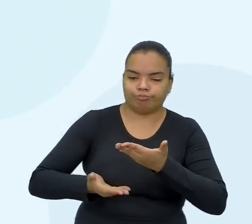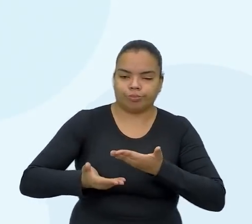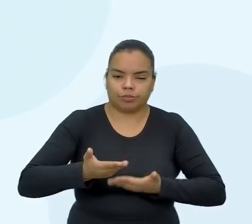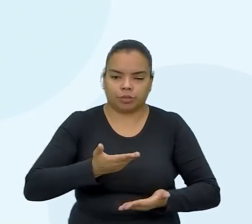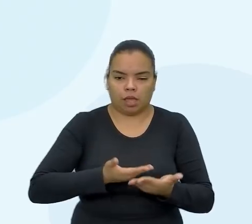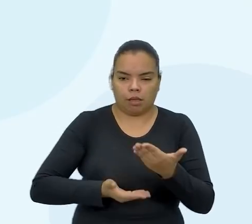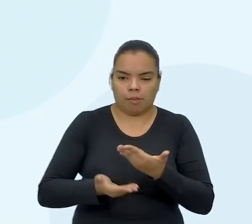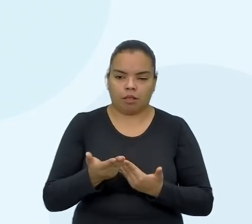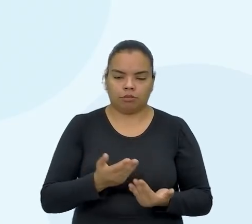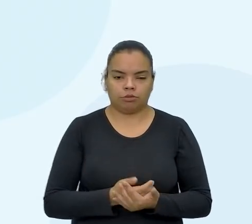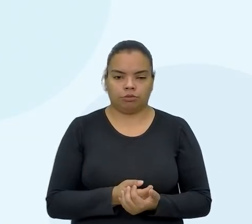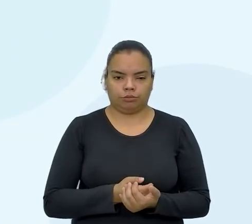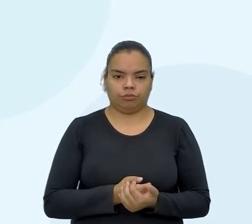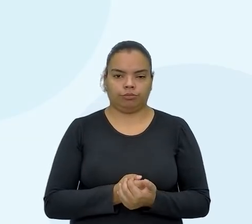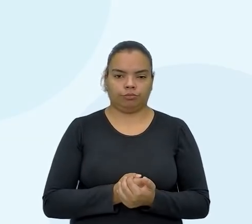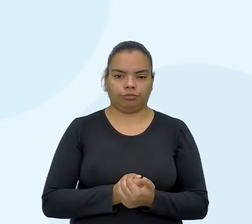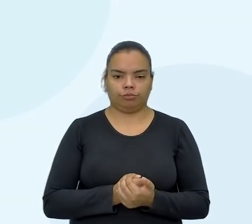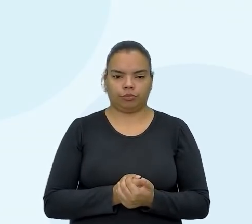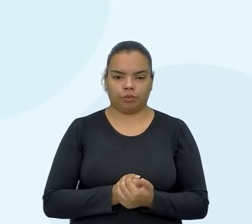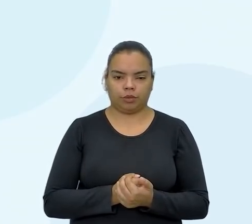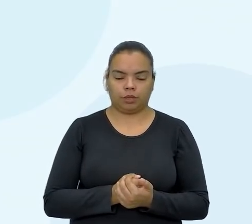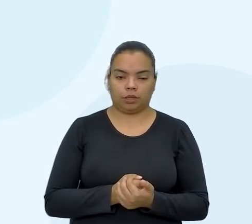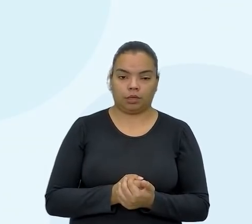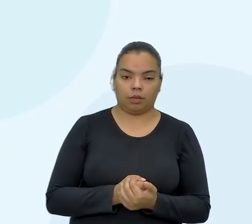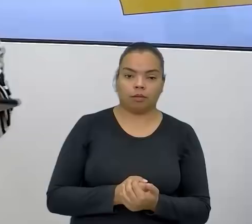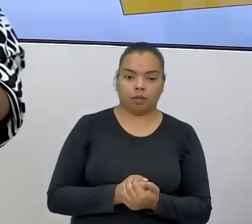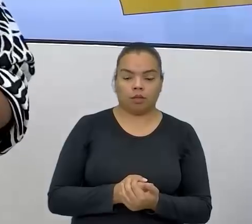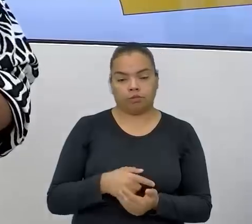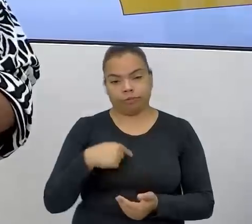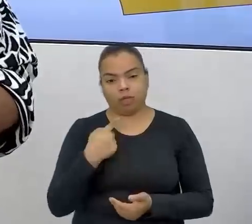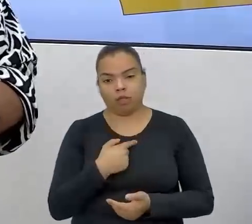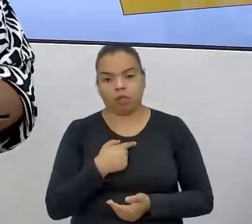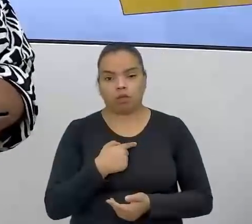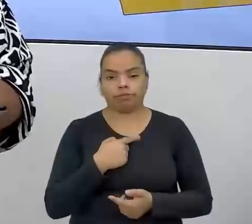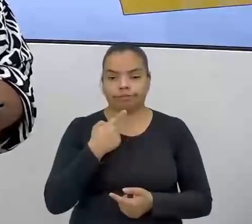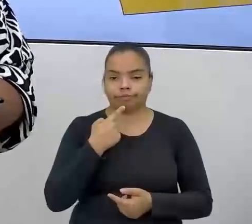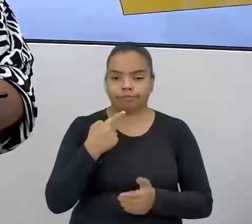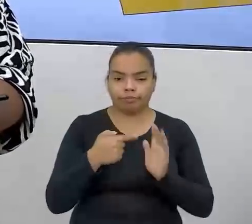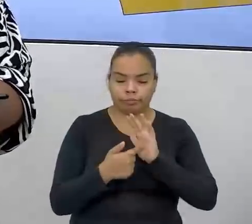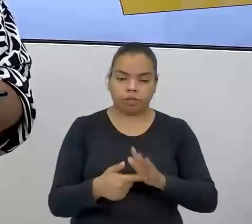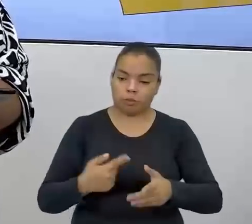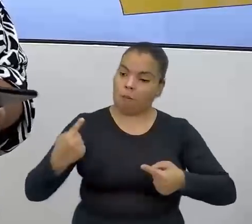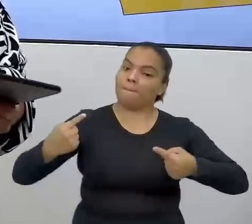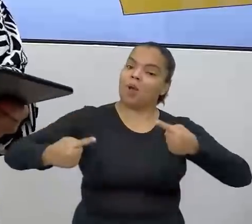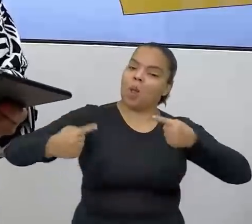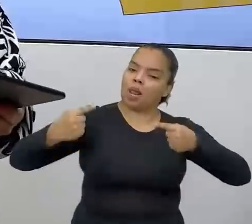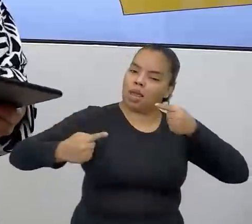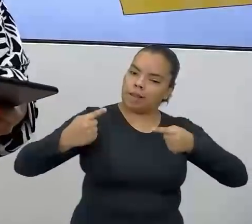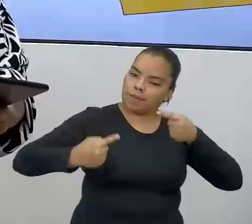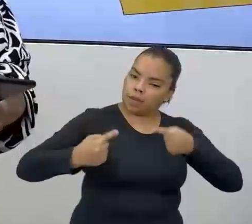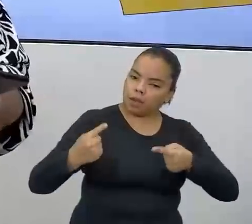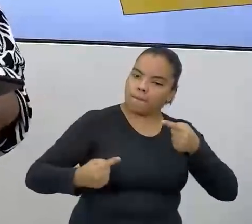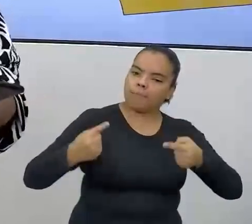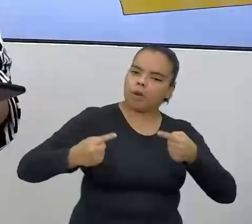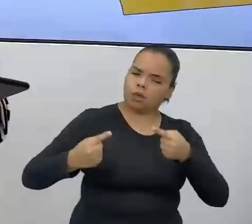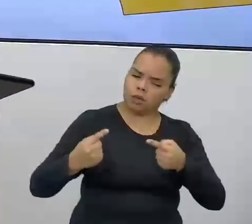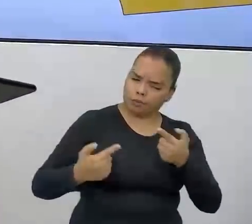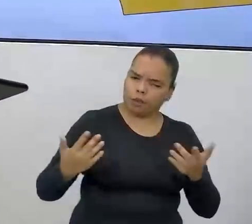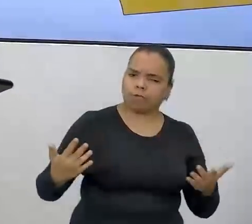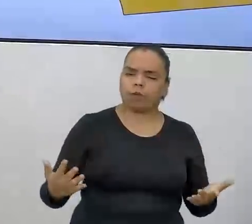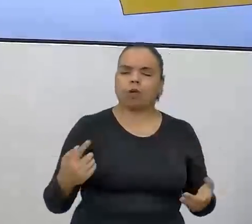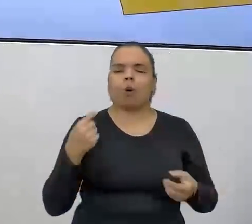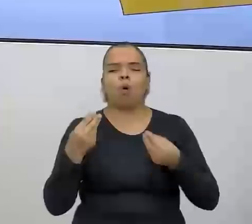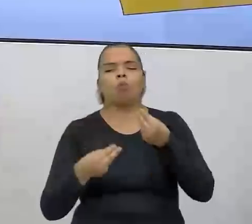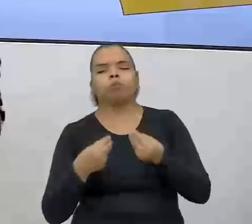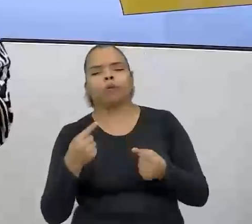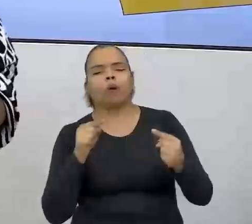Essa proposta que a gente está fazendo aqui de polêmica, né? Claro, Sim. de reflexão, o que tem a ver, né? Como que ela se